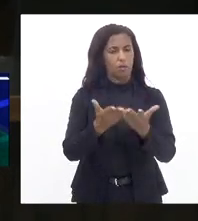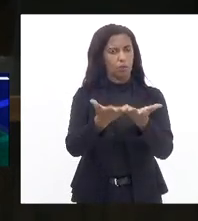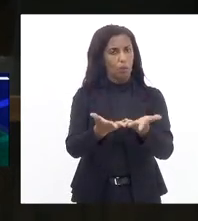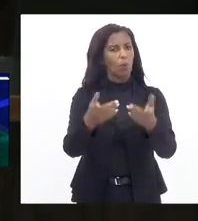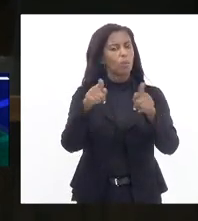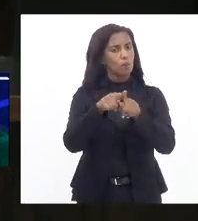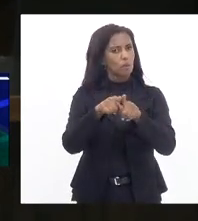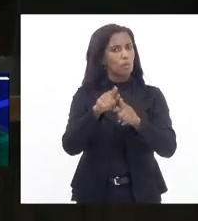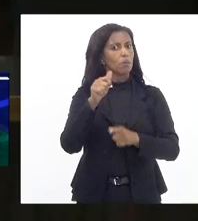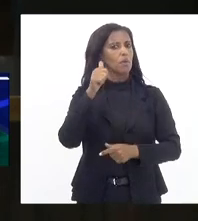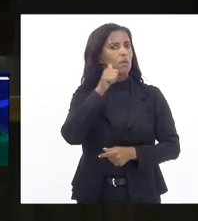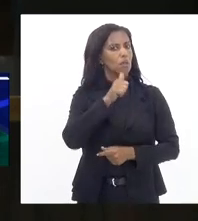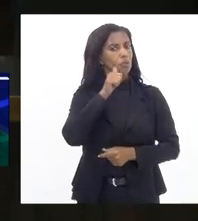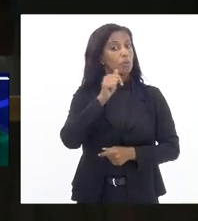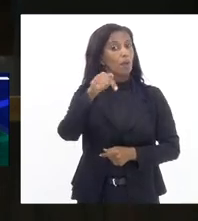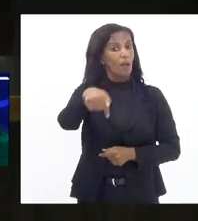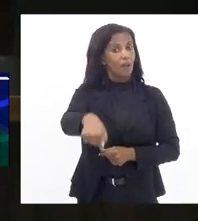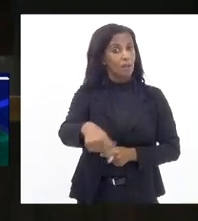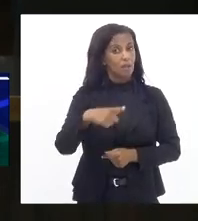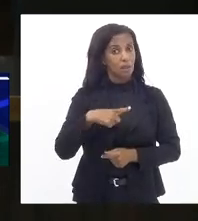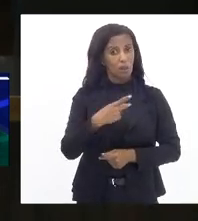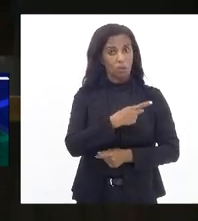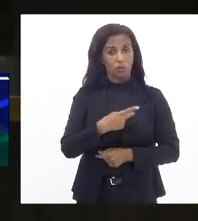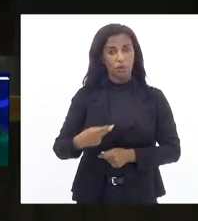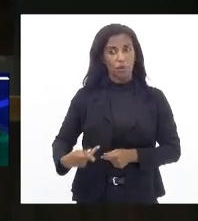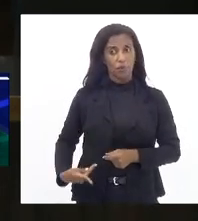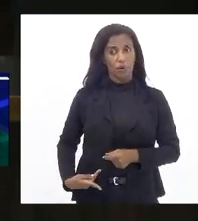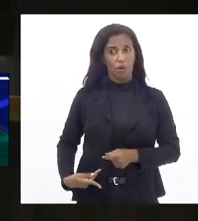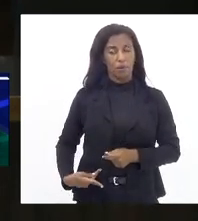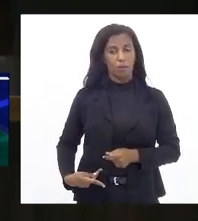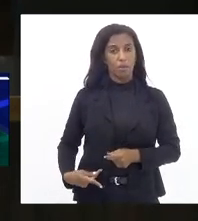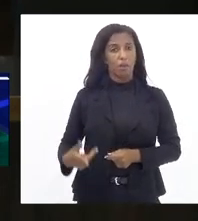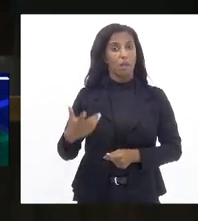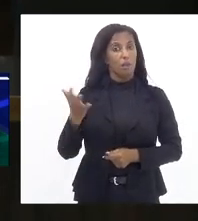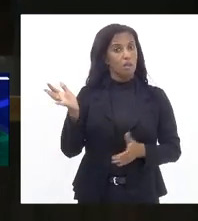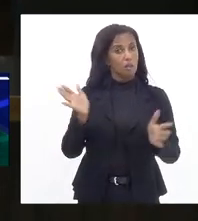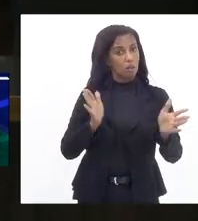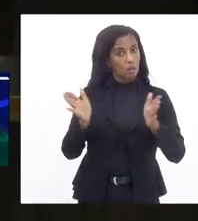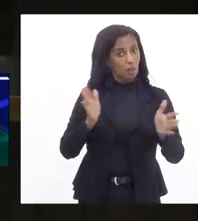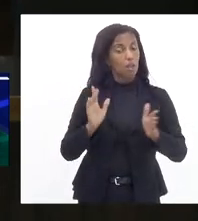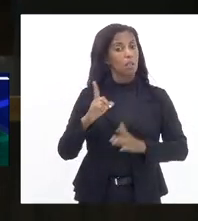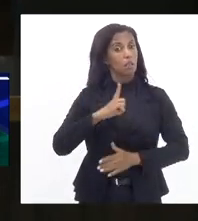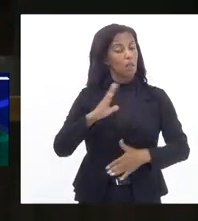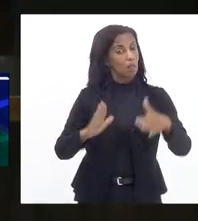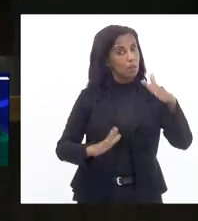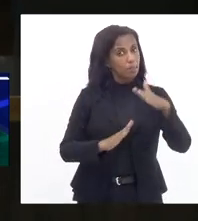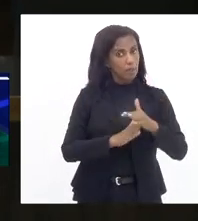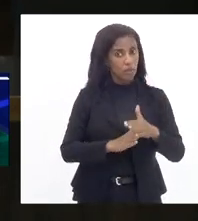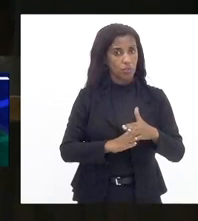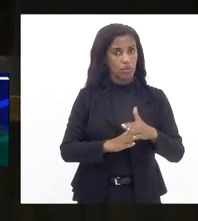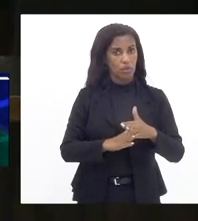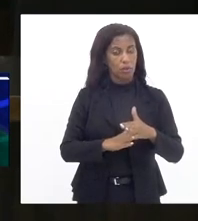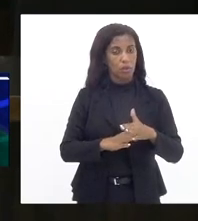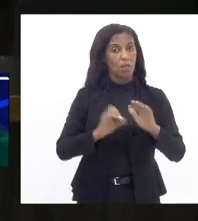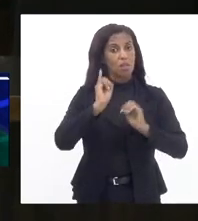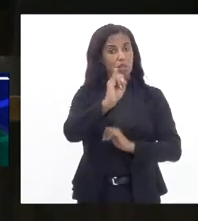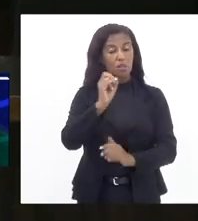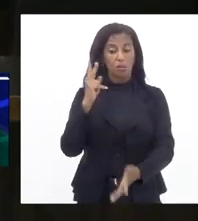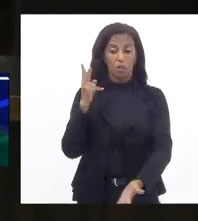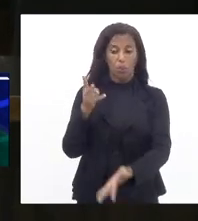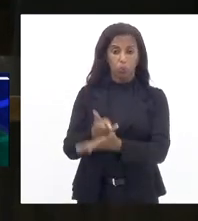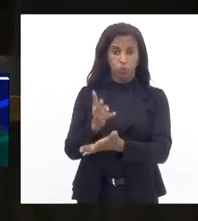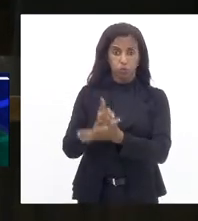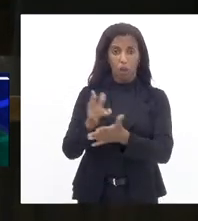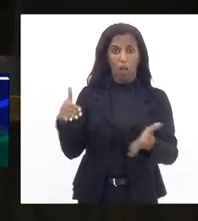demais mulheres, mas aqui tem um presidente que quer mediar. Tem limite, senão nós estaríamos agora aqui ainda nessa